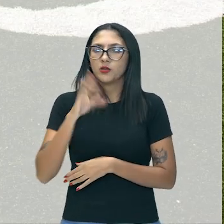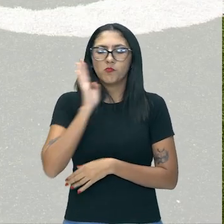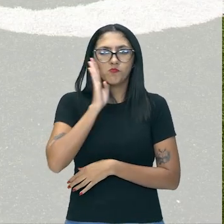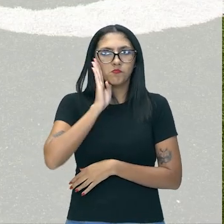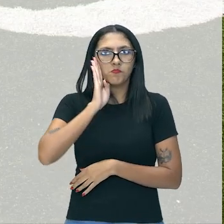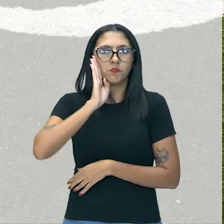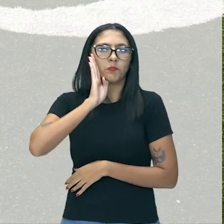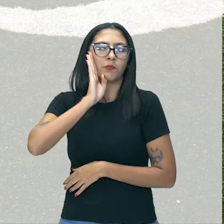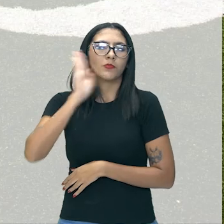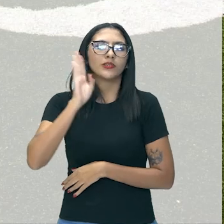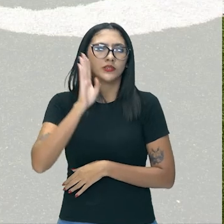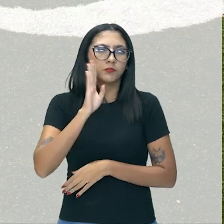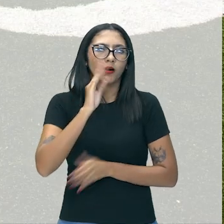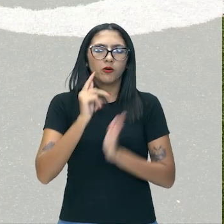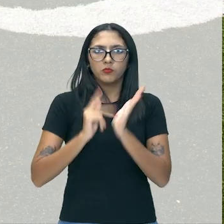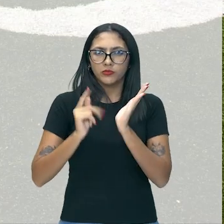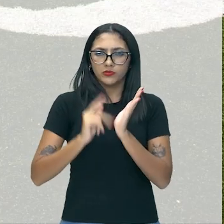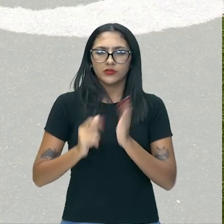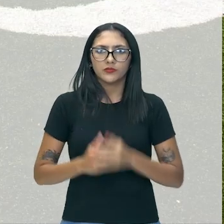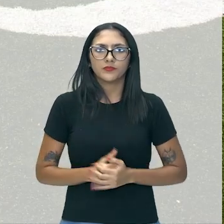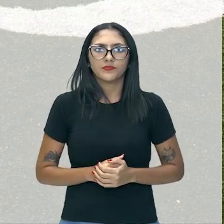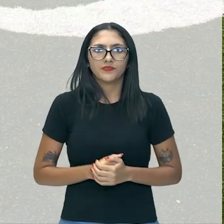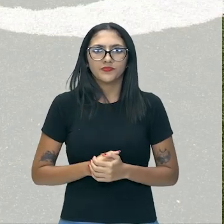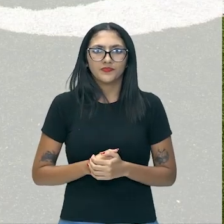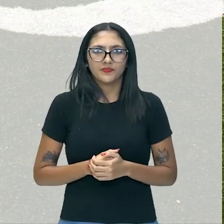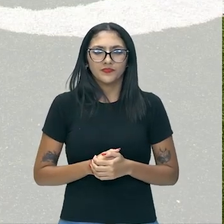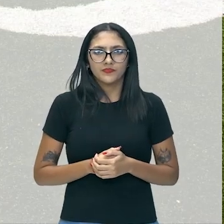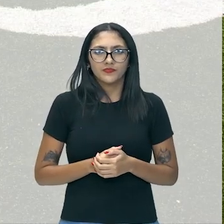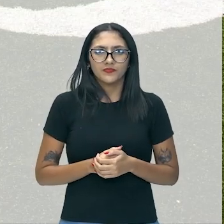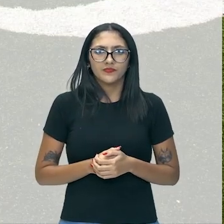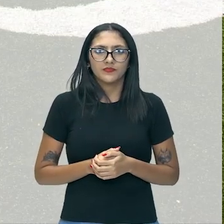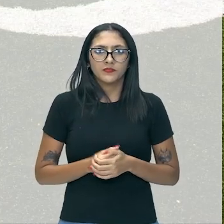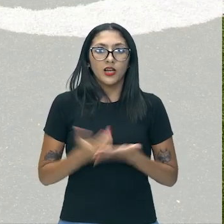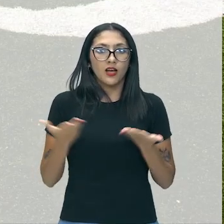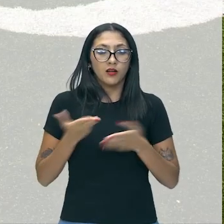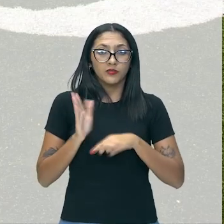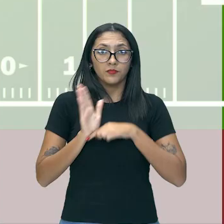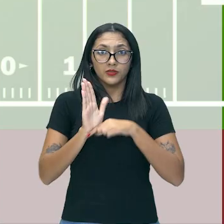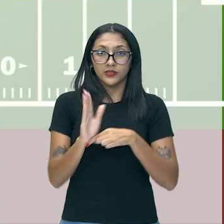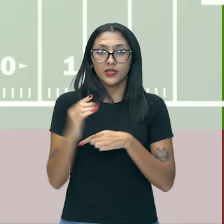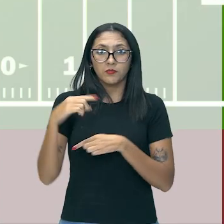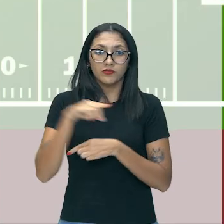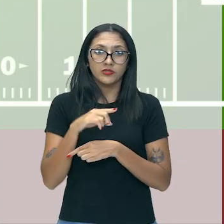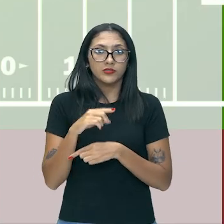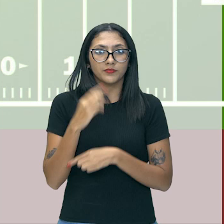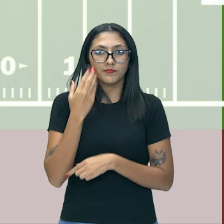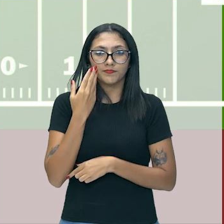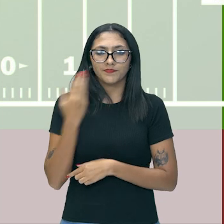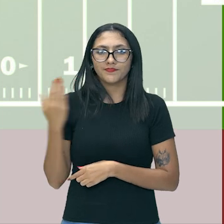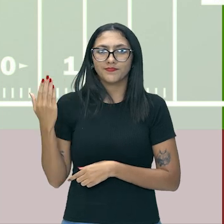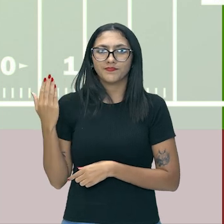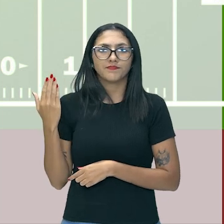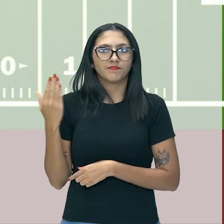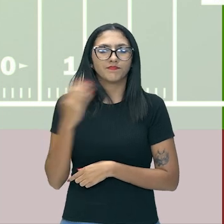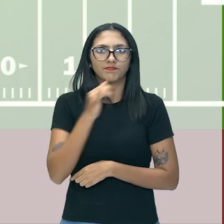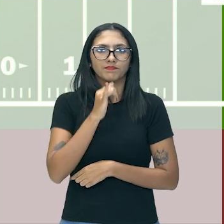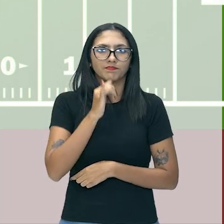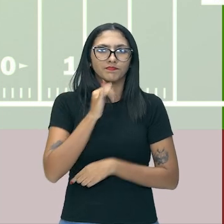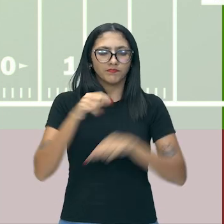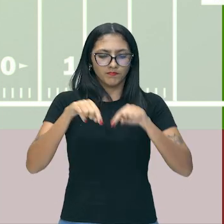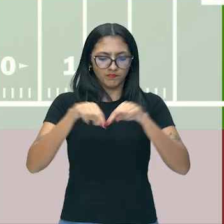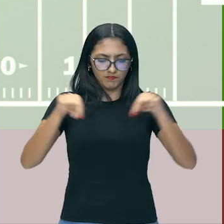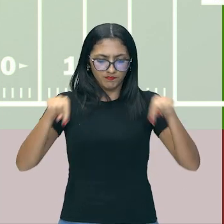futebol americano. Agora eu vou trazer para vocês aqui na tela, né, a visão aqui de cima do campo de